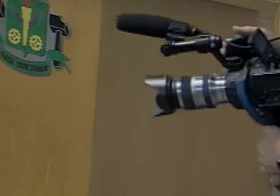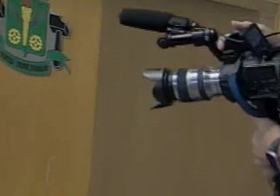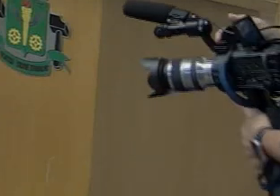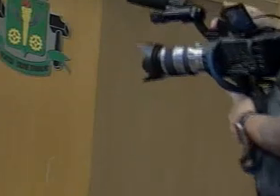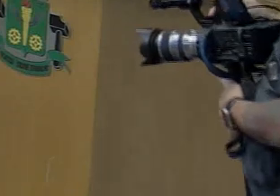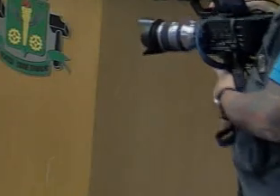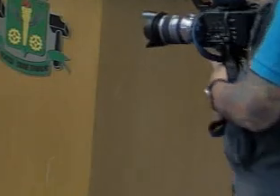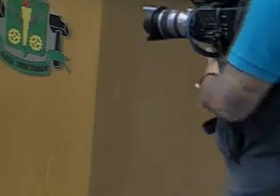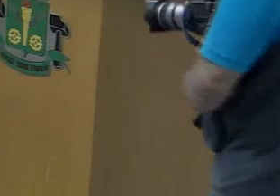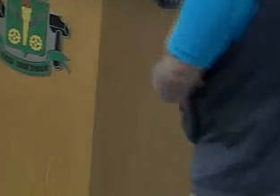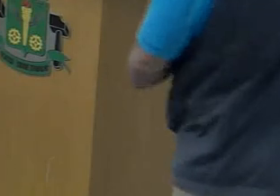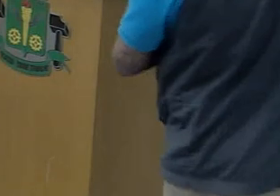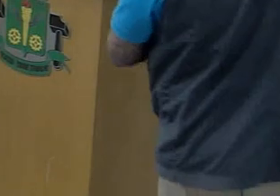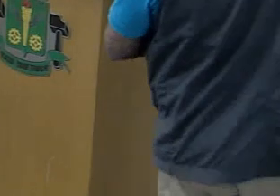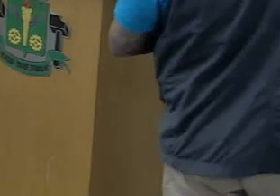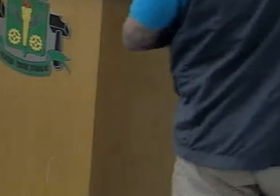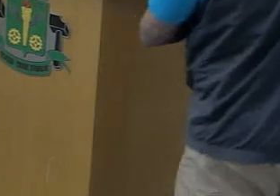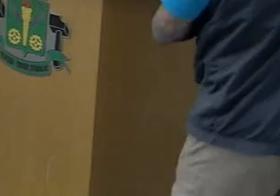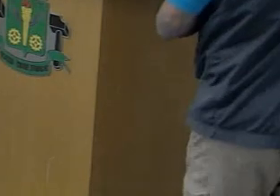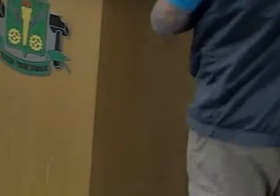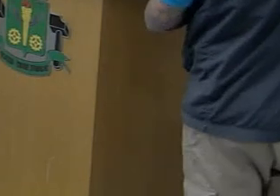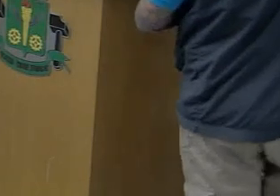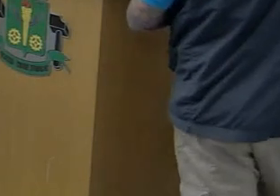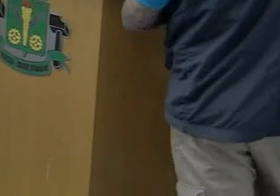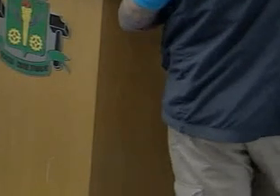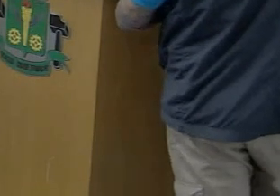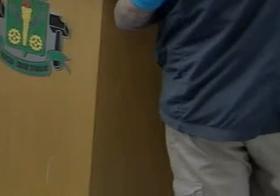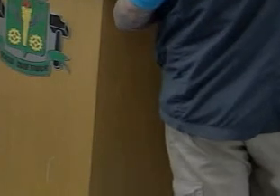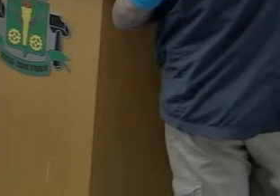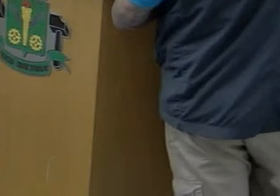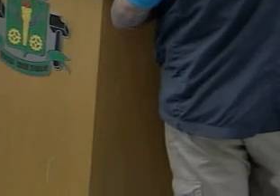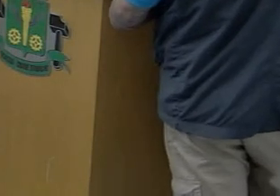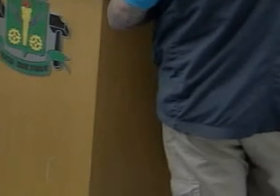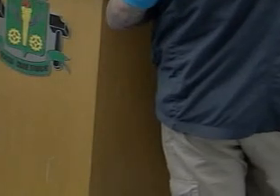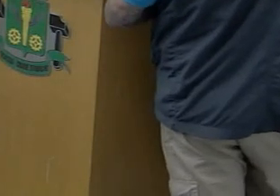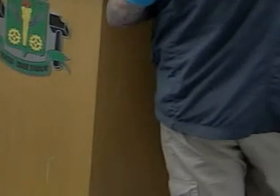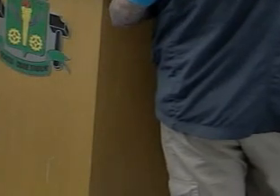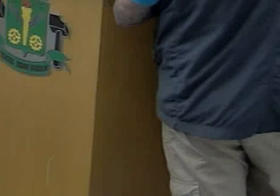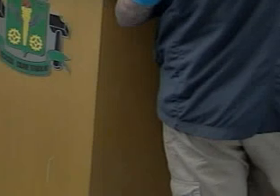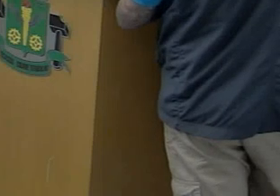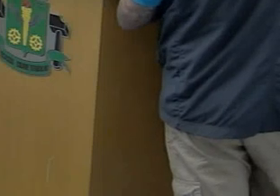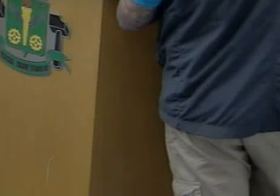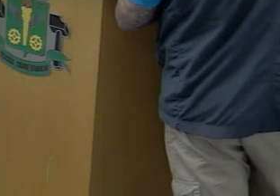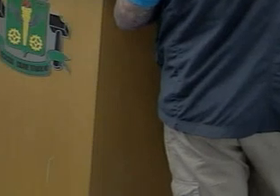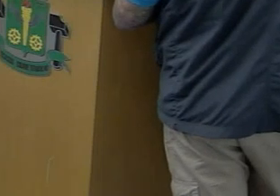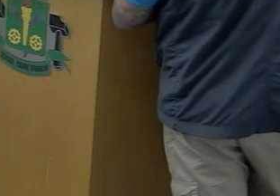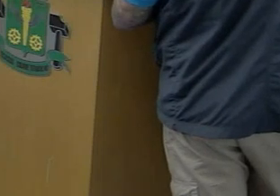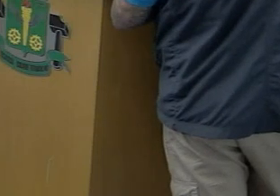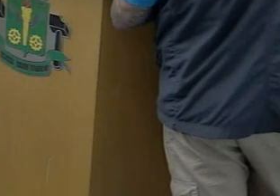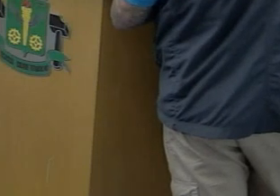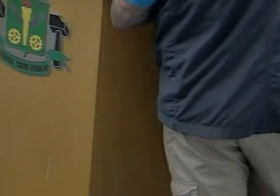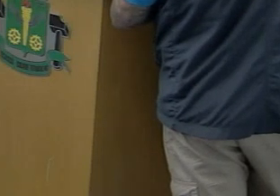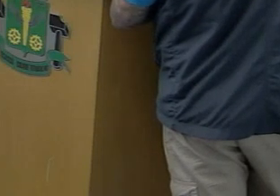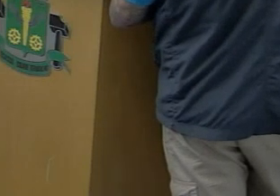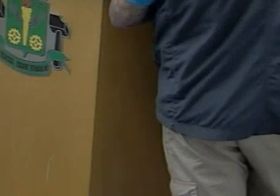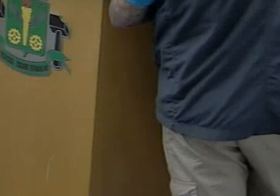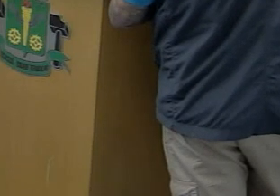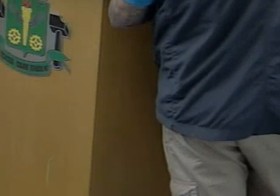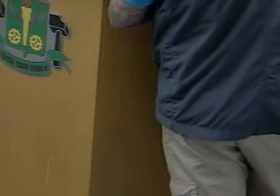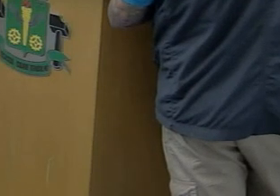Rodrigo Mendes Pascotto, Rodrigo Gancinho, na 26ª sessão ordinária, a ser realizada no dia